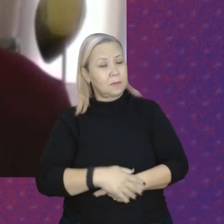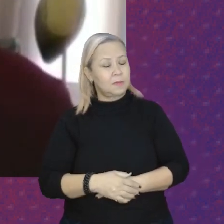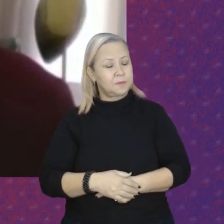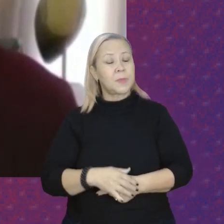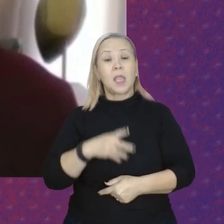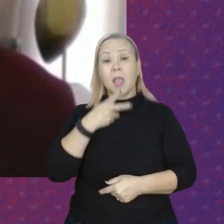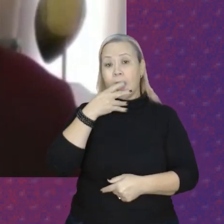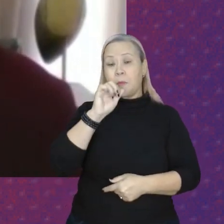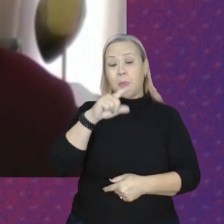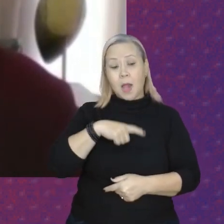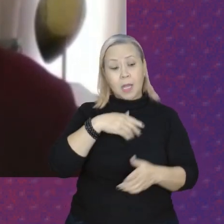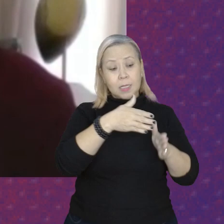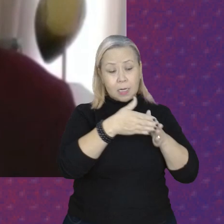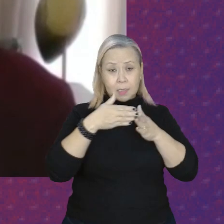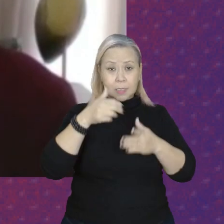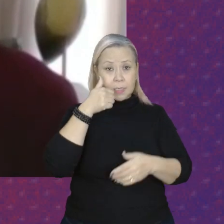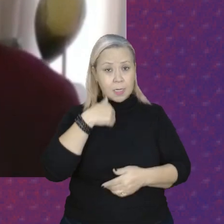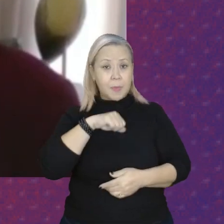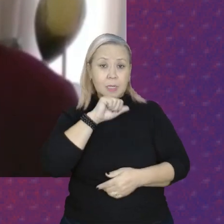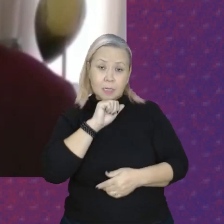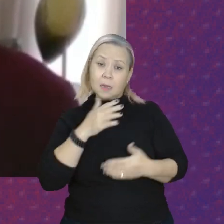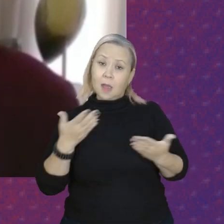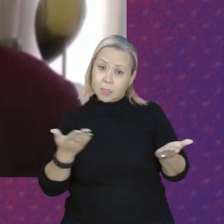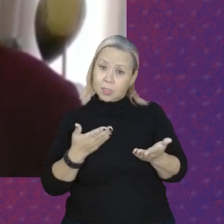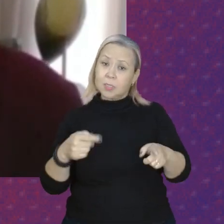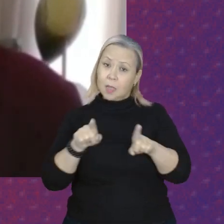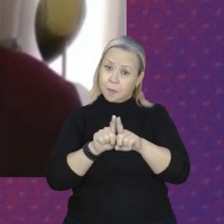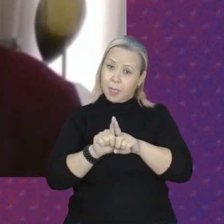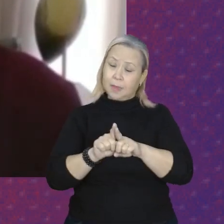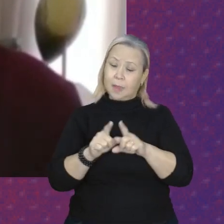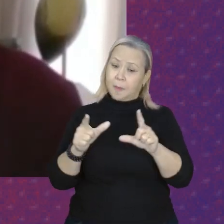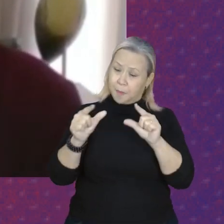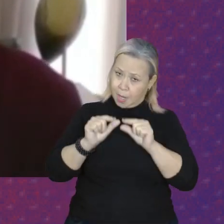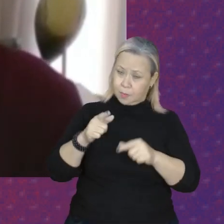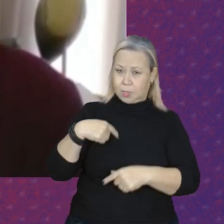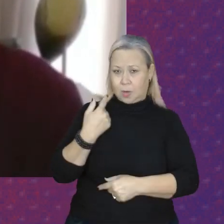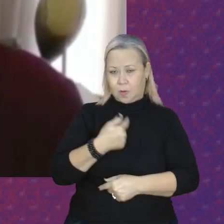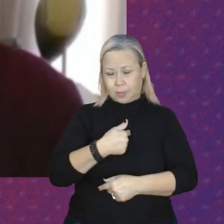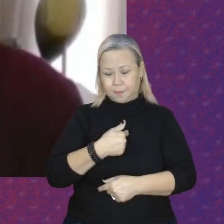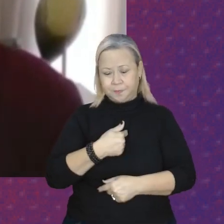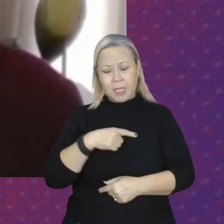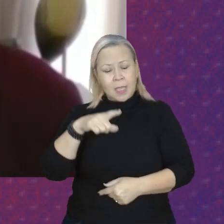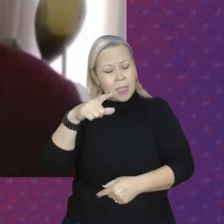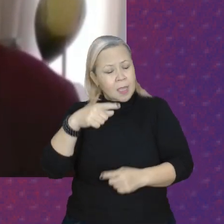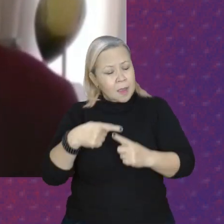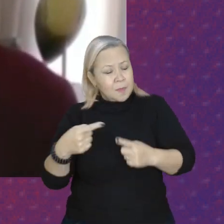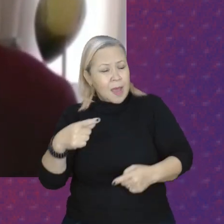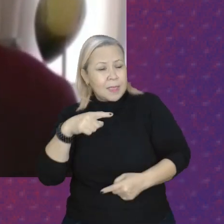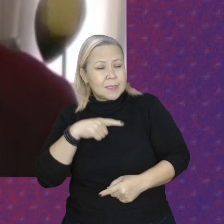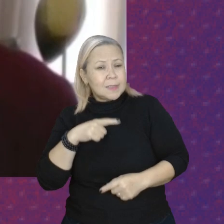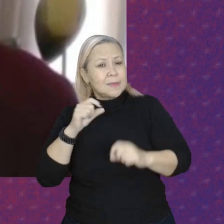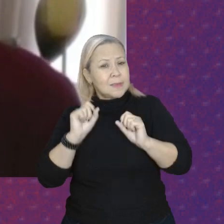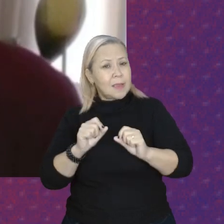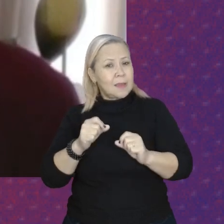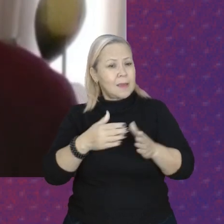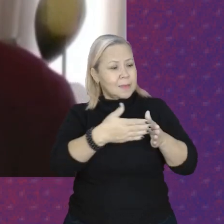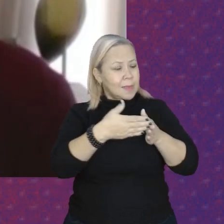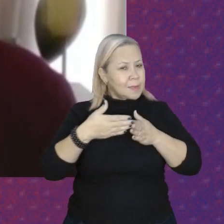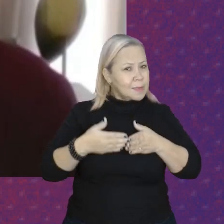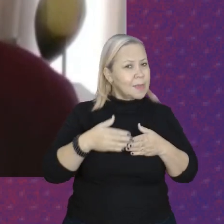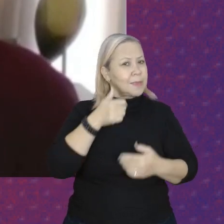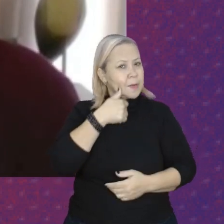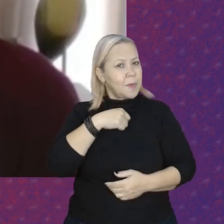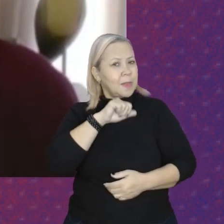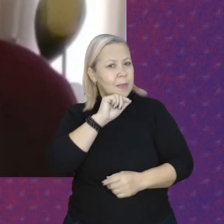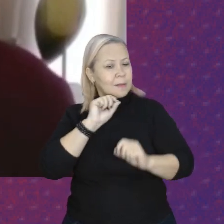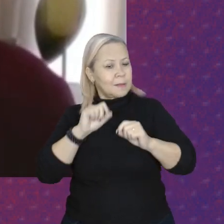paternidade, menor do que a nossa, né? Mas ter essa licença maternidade nos coloca em um lugar de direito.